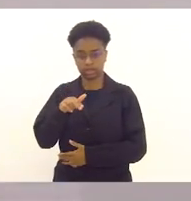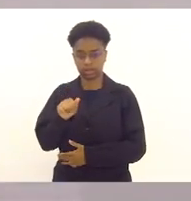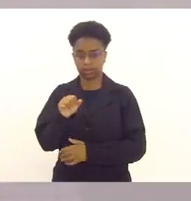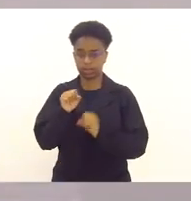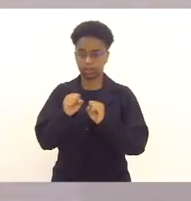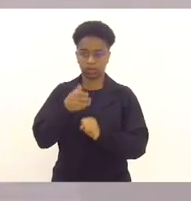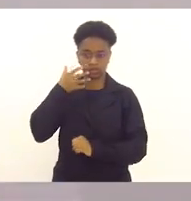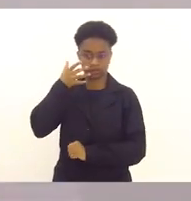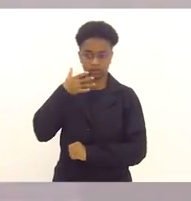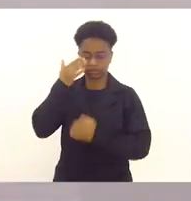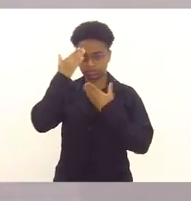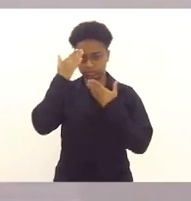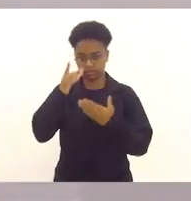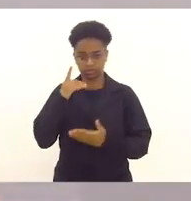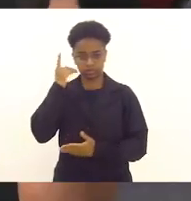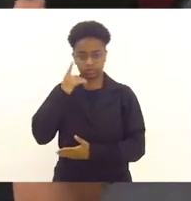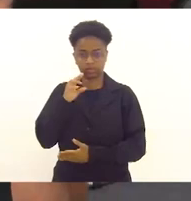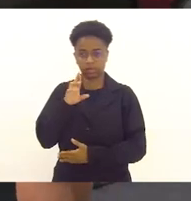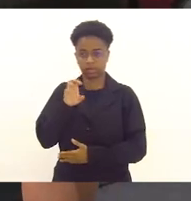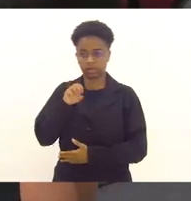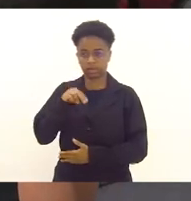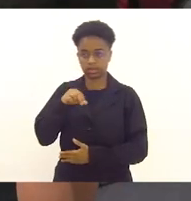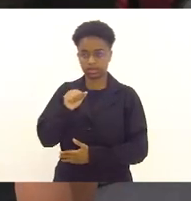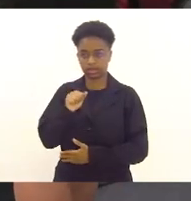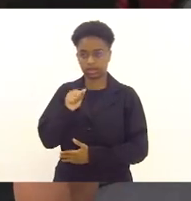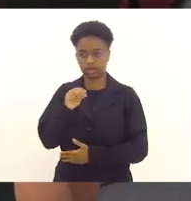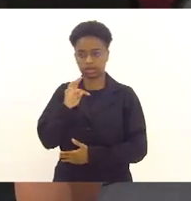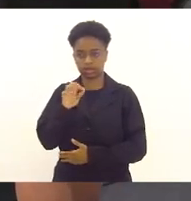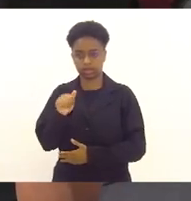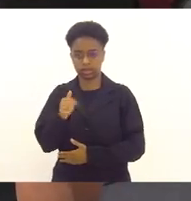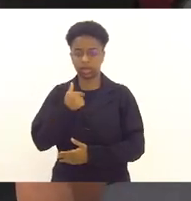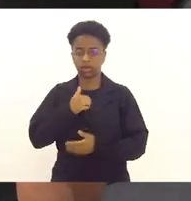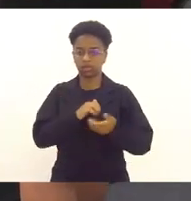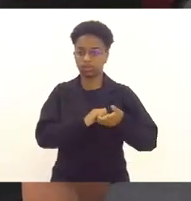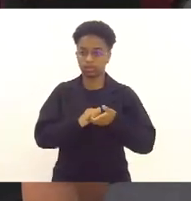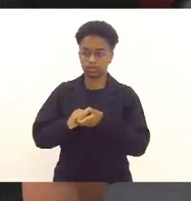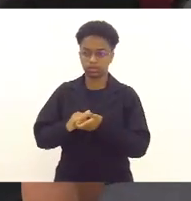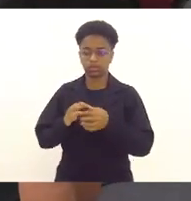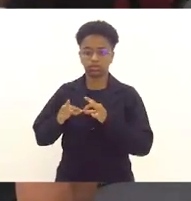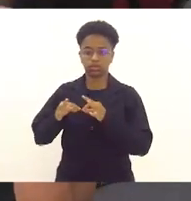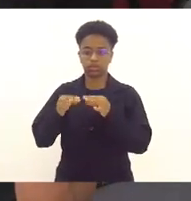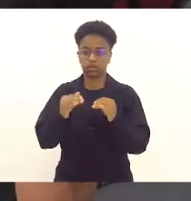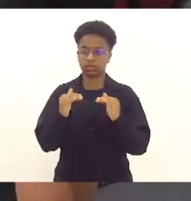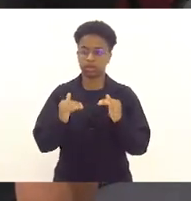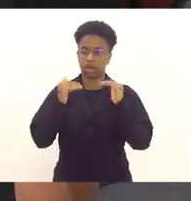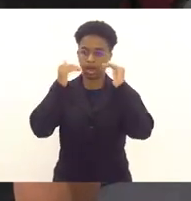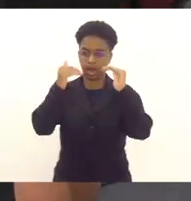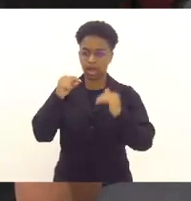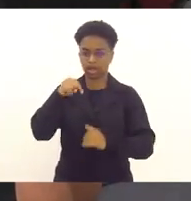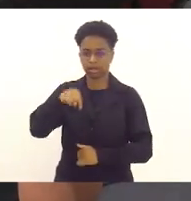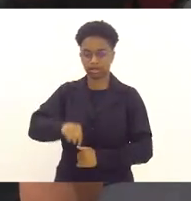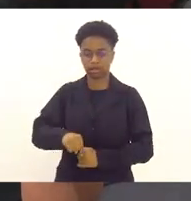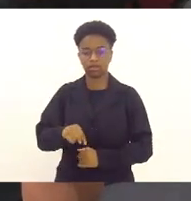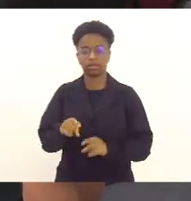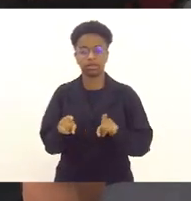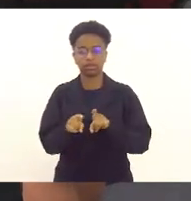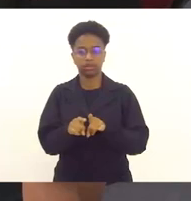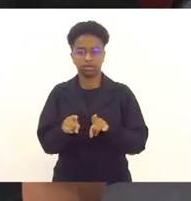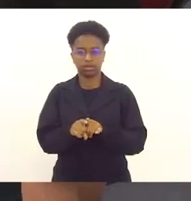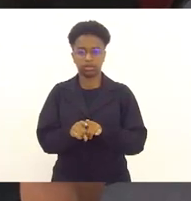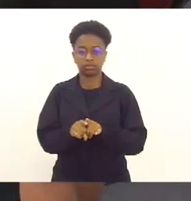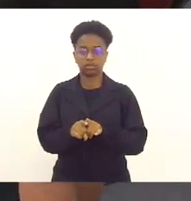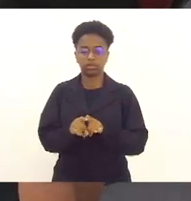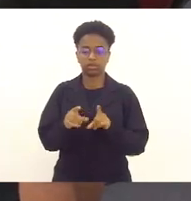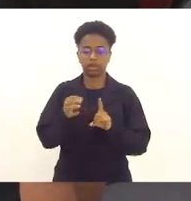Obrigada deputada Renata solda Souza queria saudar todas as autoridades aqui na mesa na pessoa das desembargadora